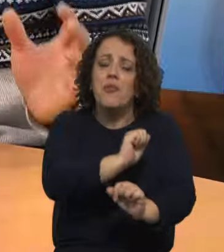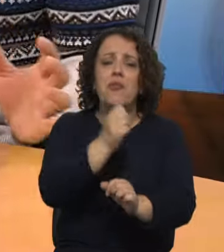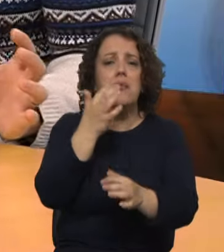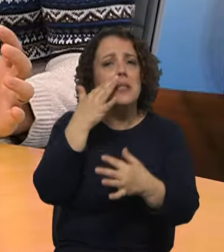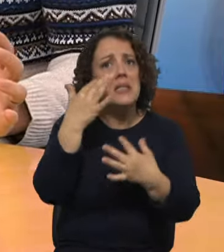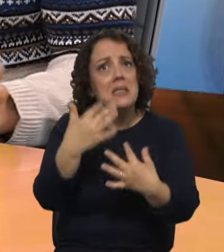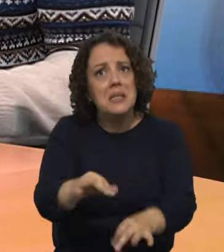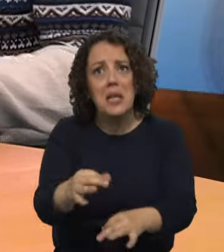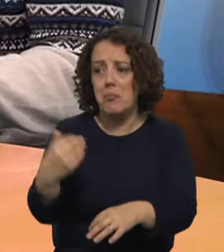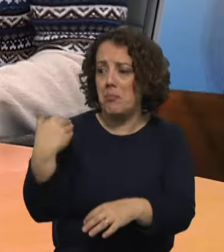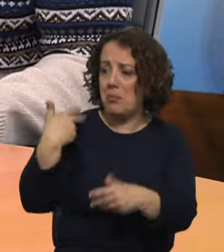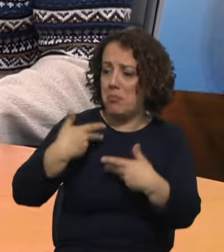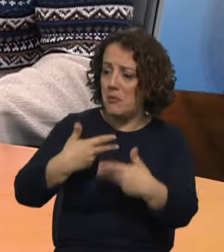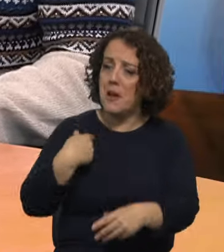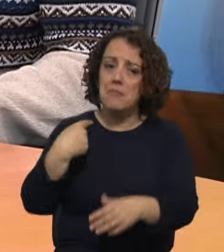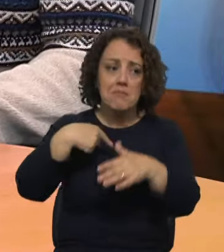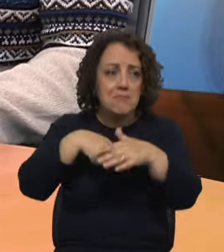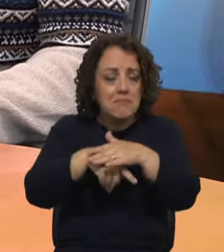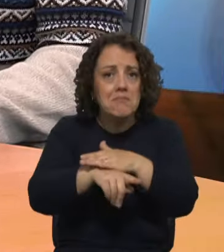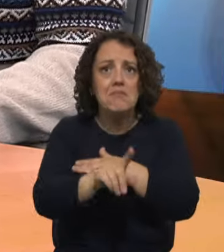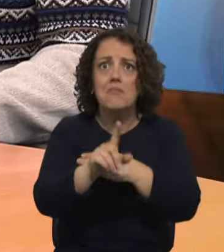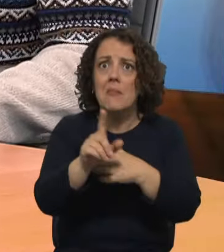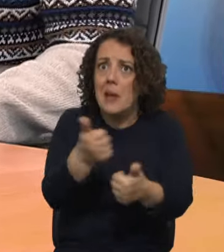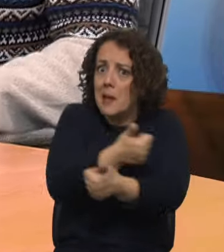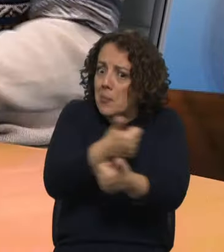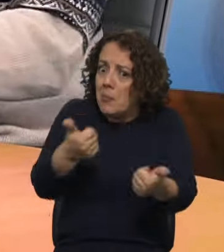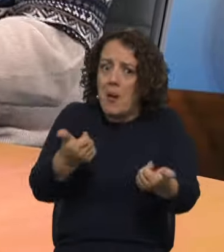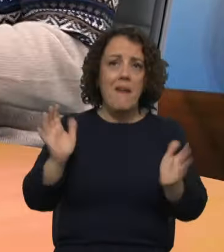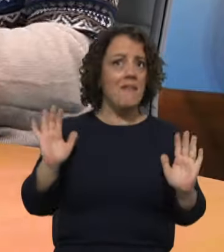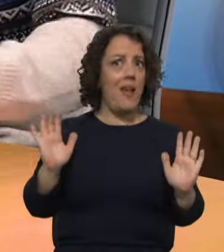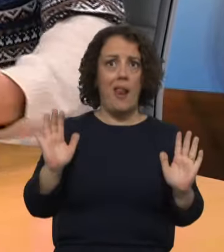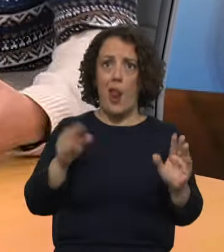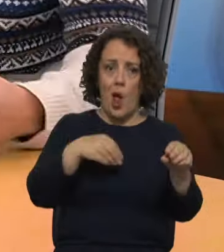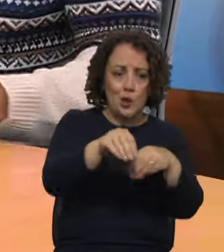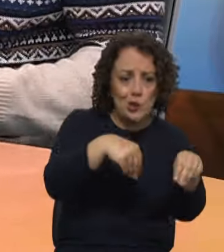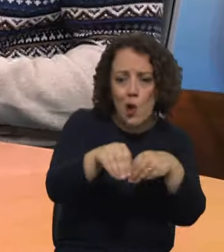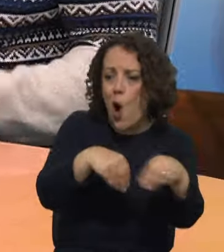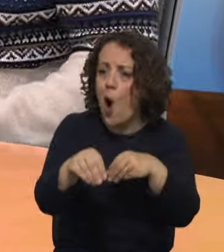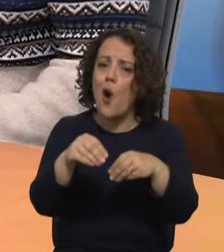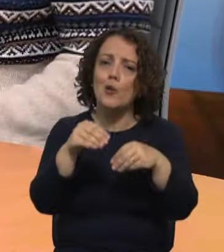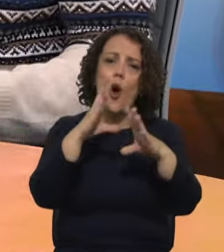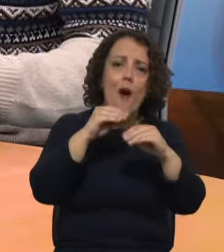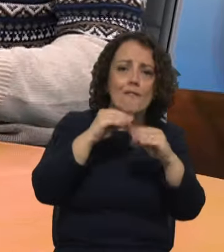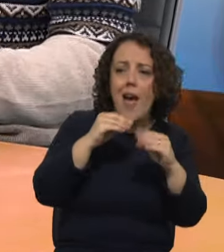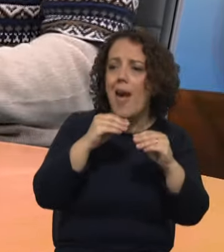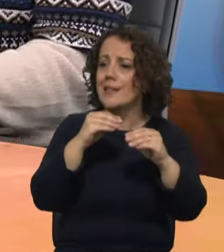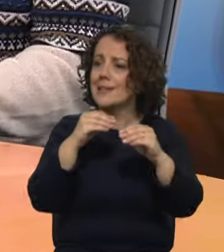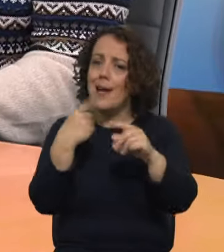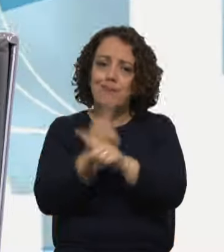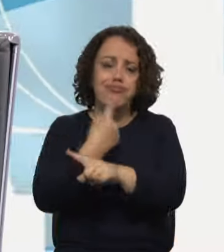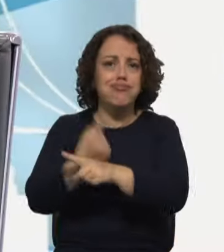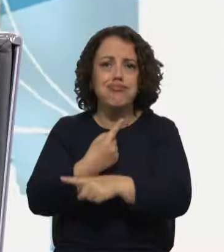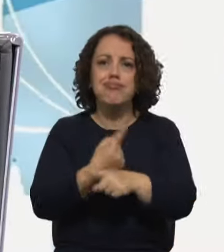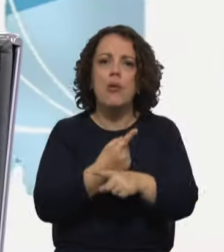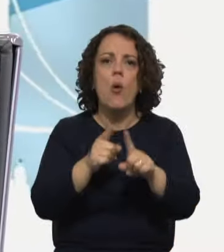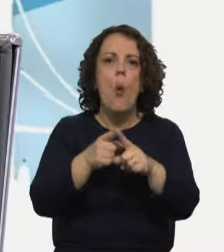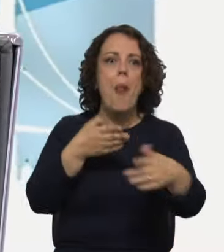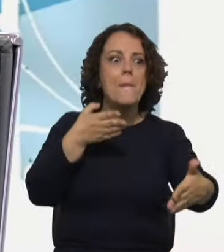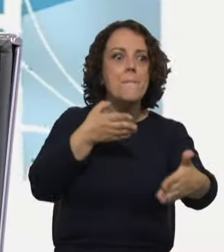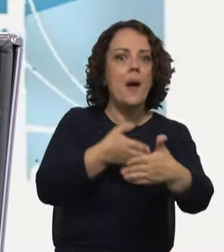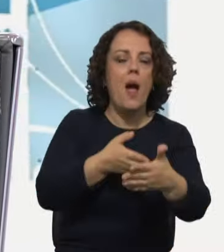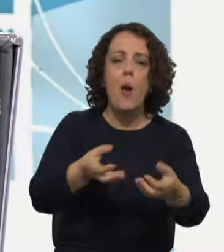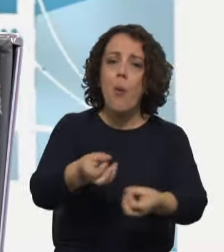estivemos dentro daquela casa impecáveis eh a jogar jogos na conversa etc etc e não há barreiras e eu acho que isto